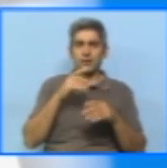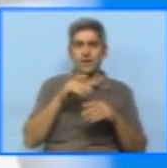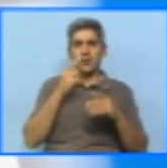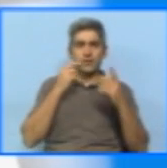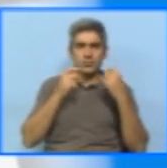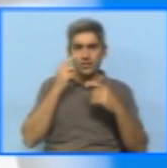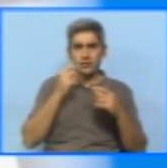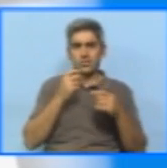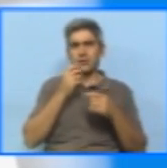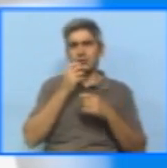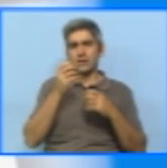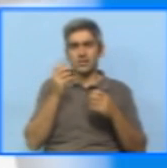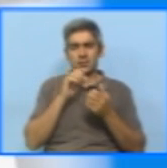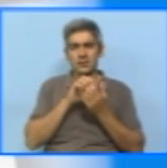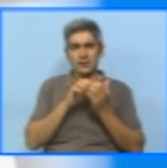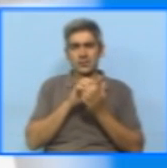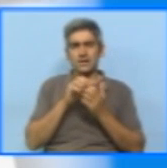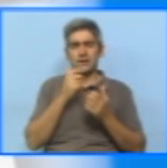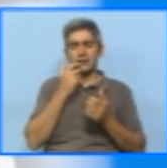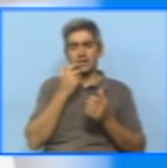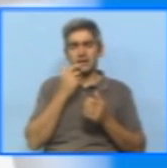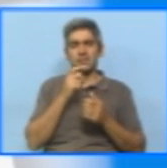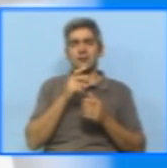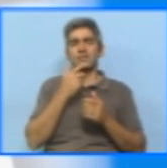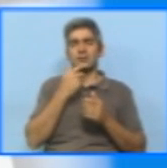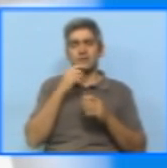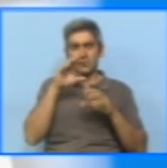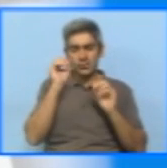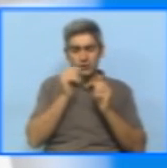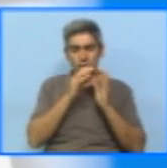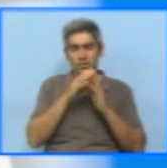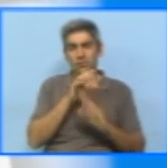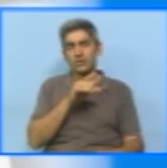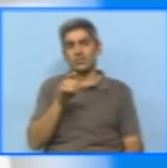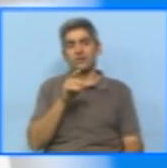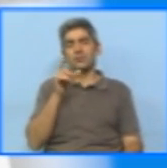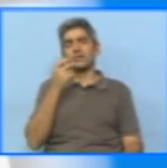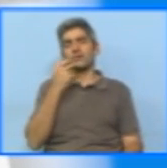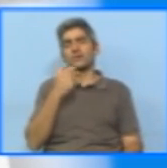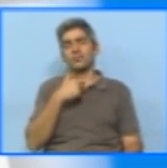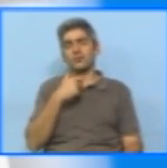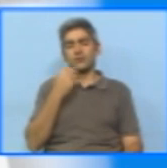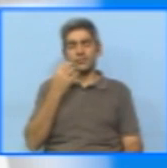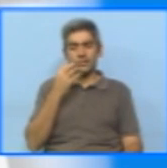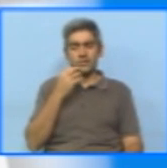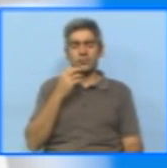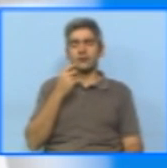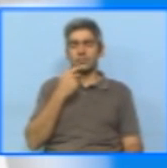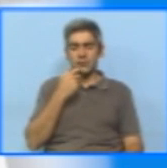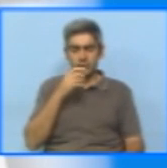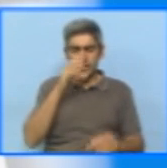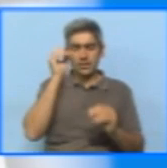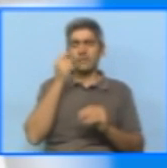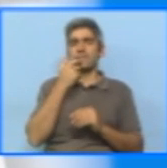choro e ranger de dentes. Entendestes tudo isto? Eles responderam-lhe: